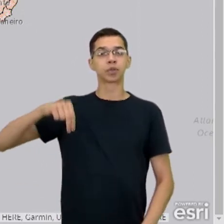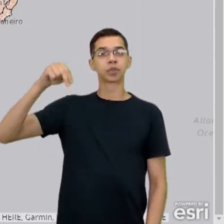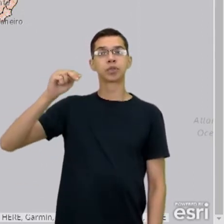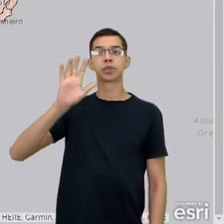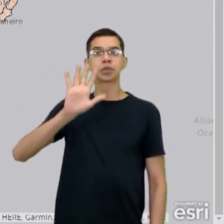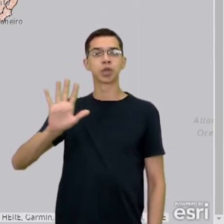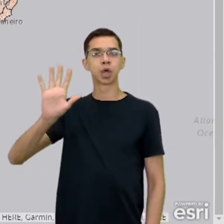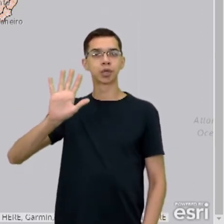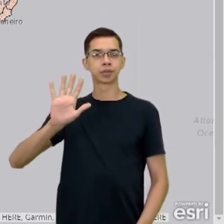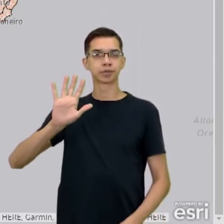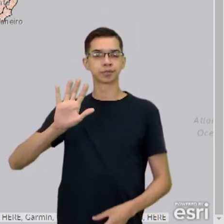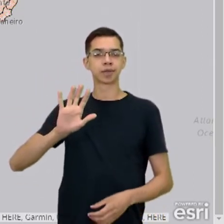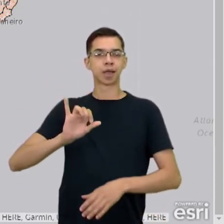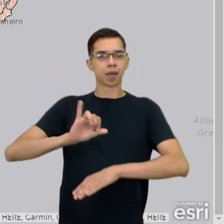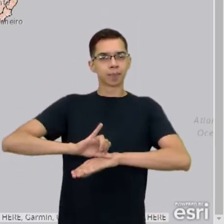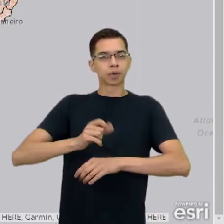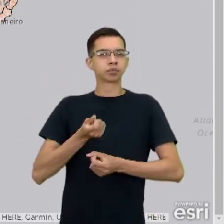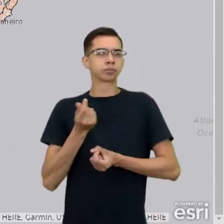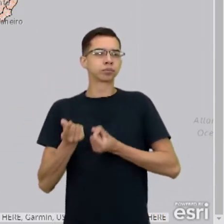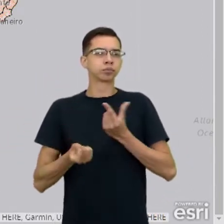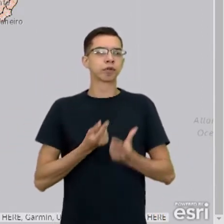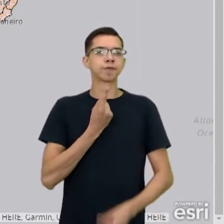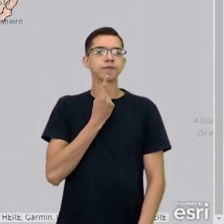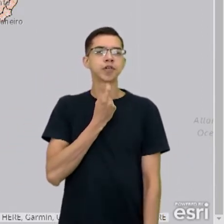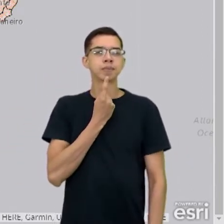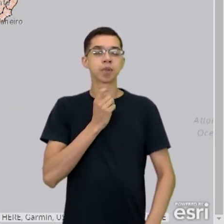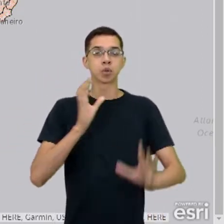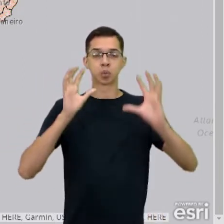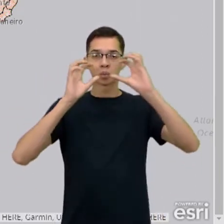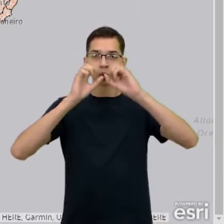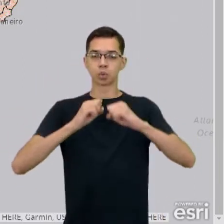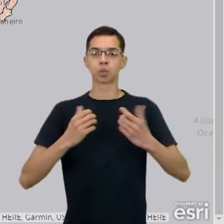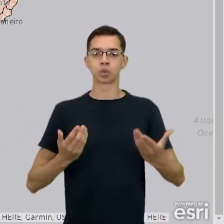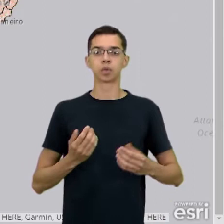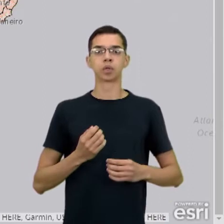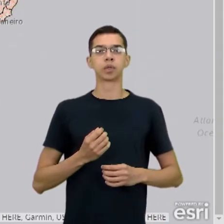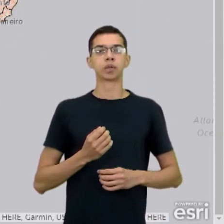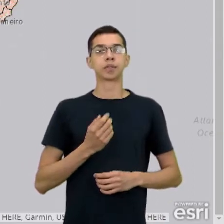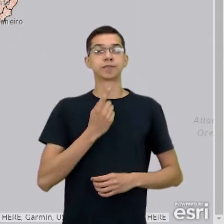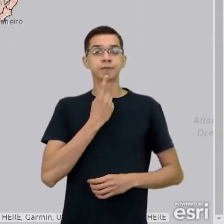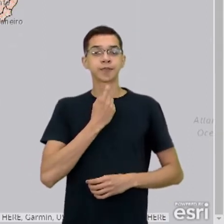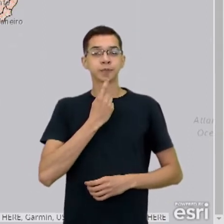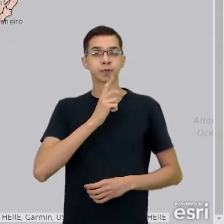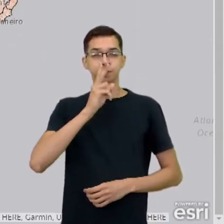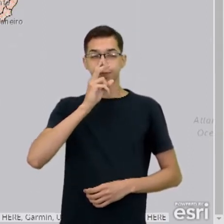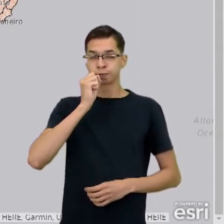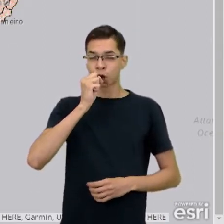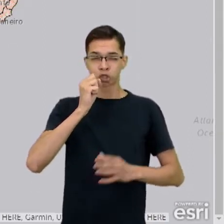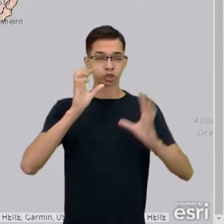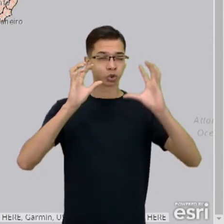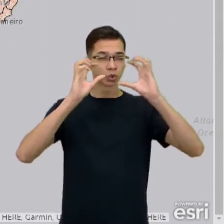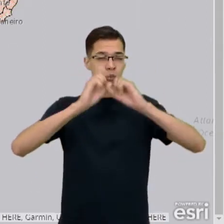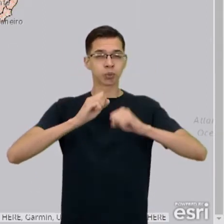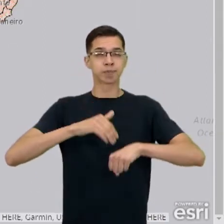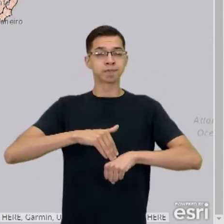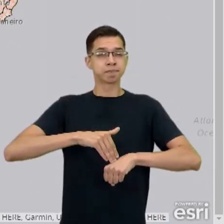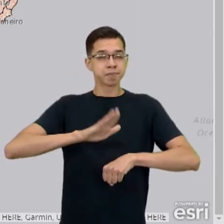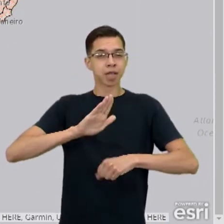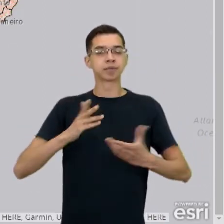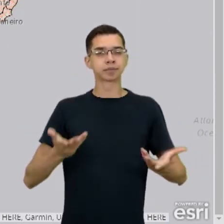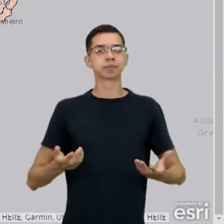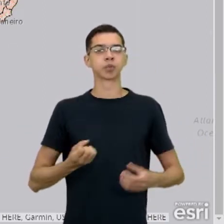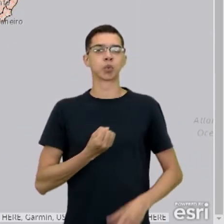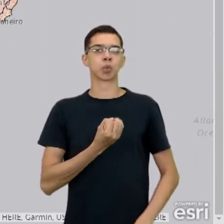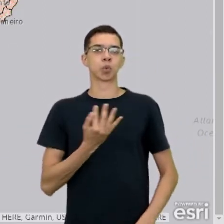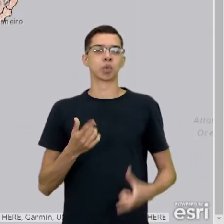tem um vermelho mais um pouquinho escuro, ou seja, quanto mais escuro a coloração em vermelho, maior a densidade